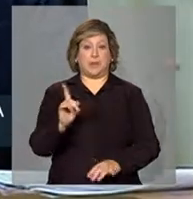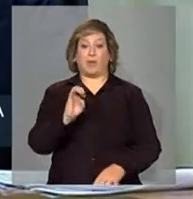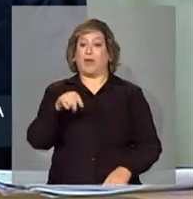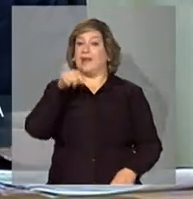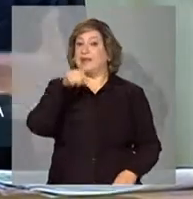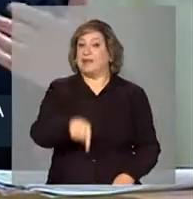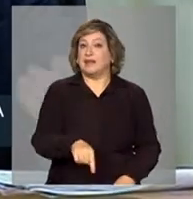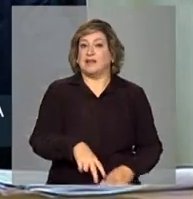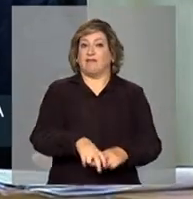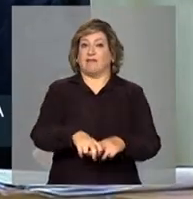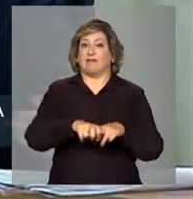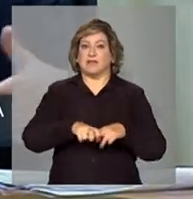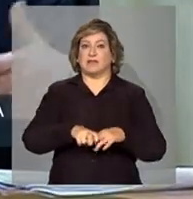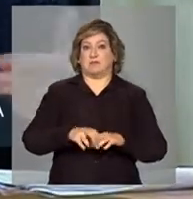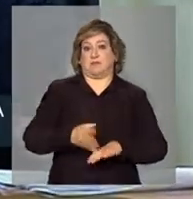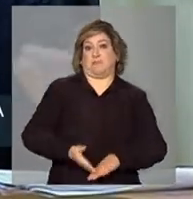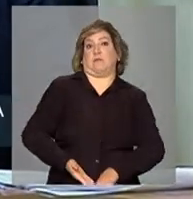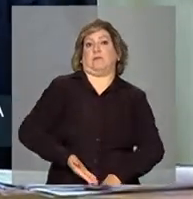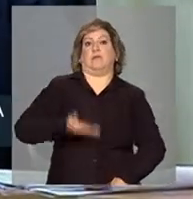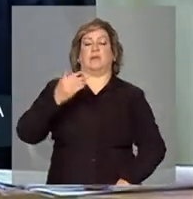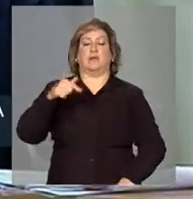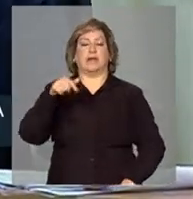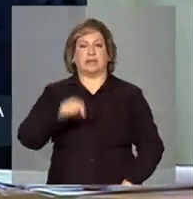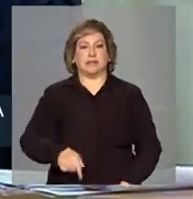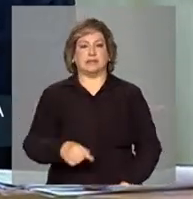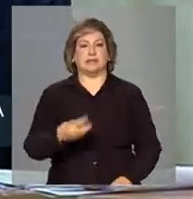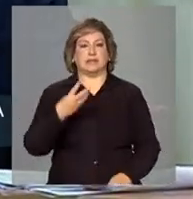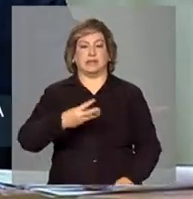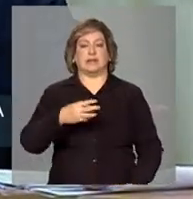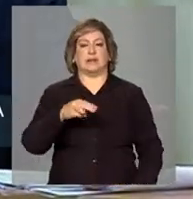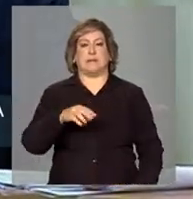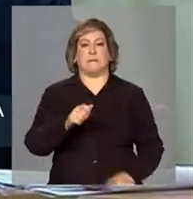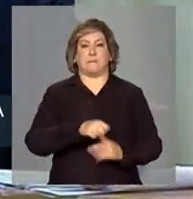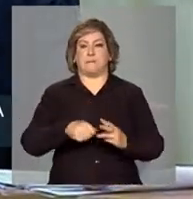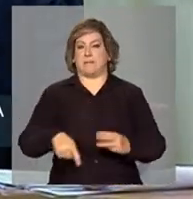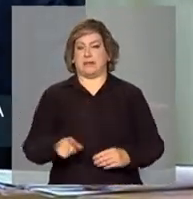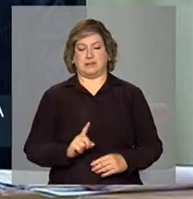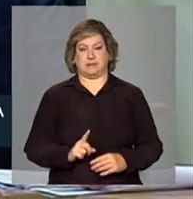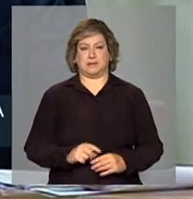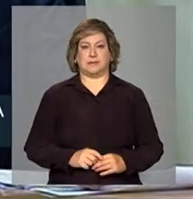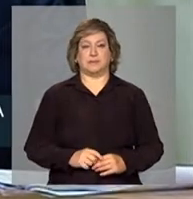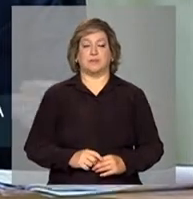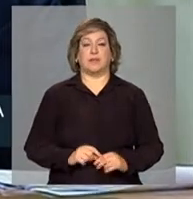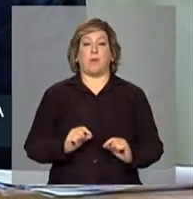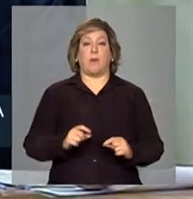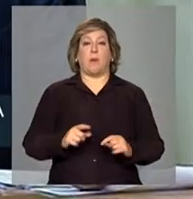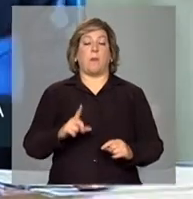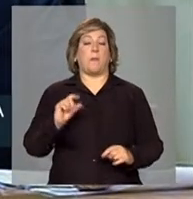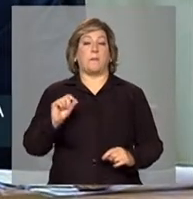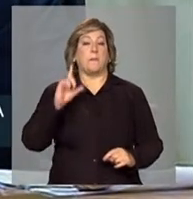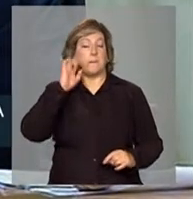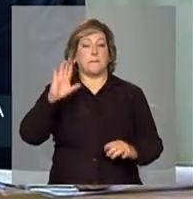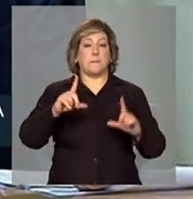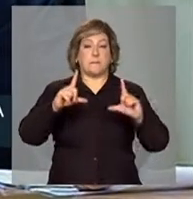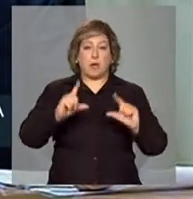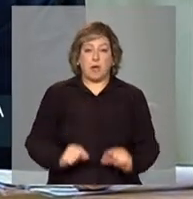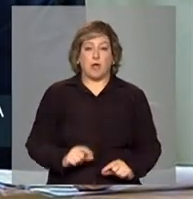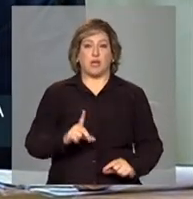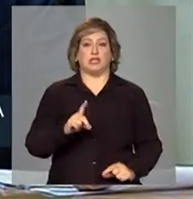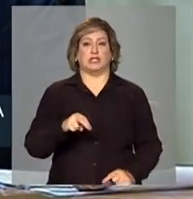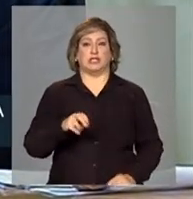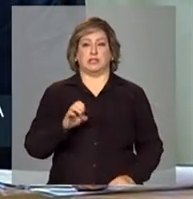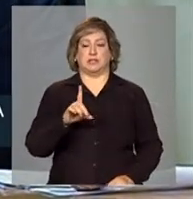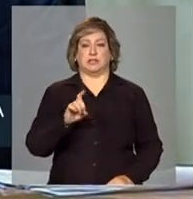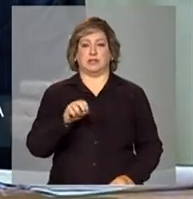ele que puxou o crescimento neste primeiro trimestre e nós sabemos que o melhor dinamizador da economia ao